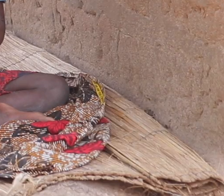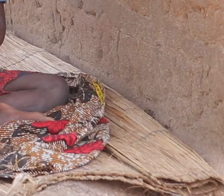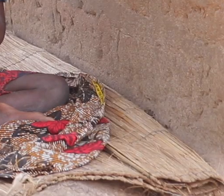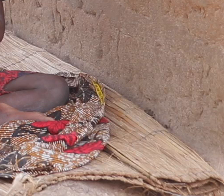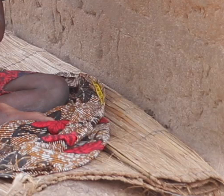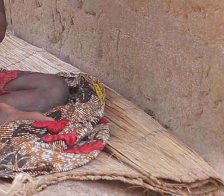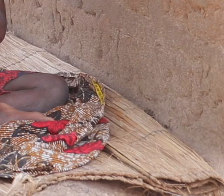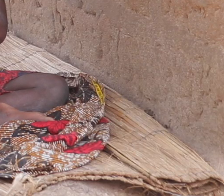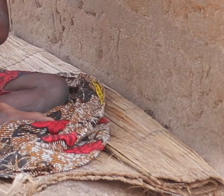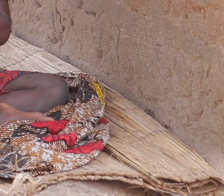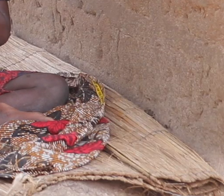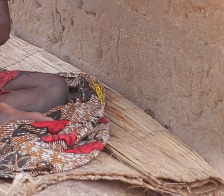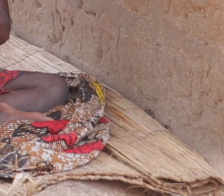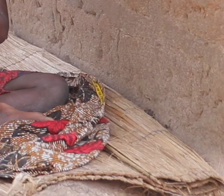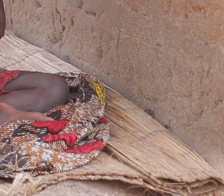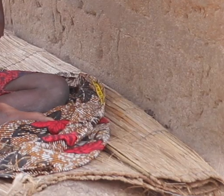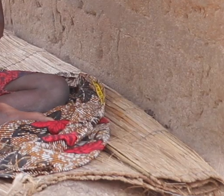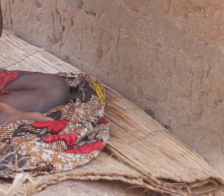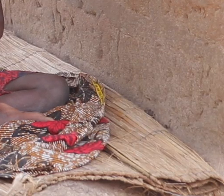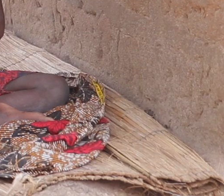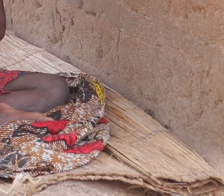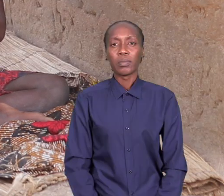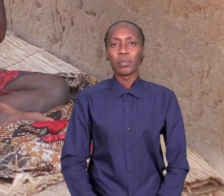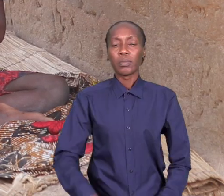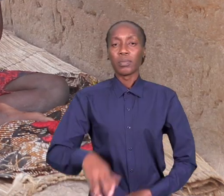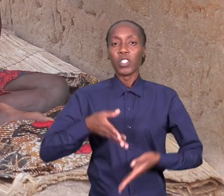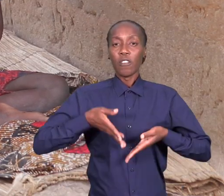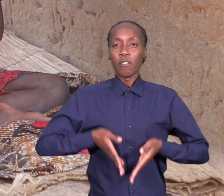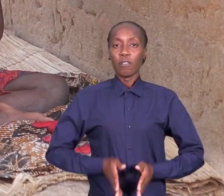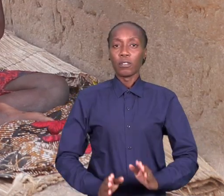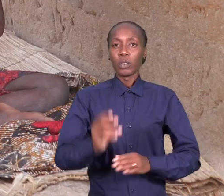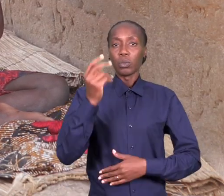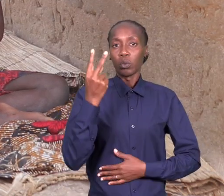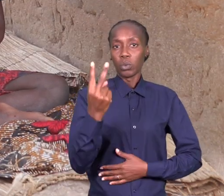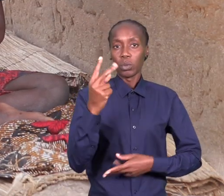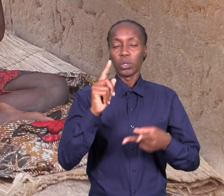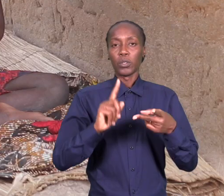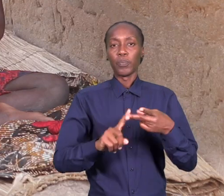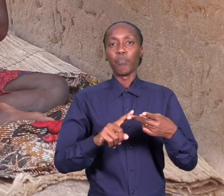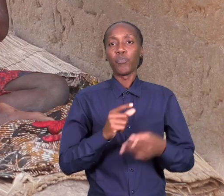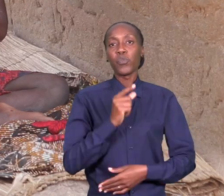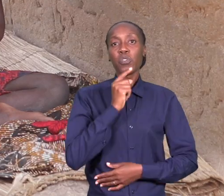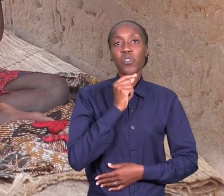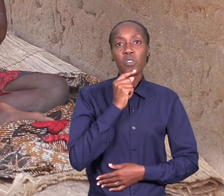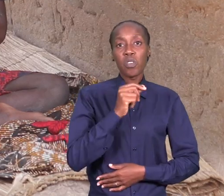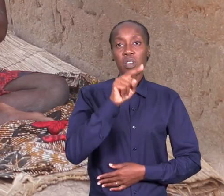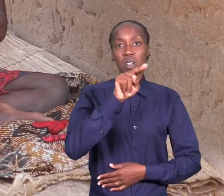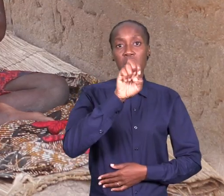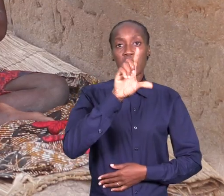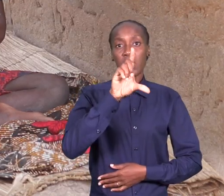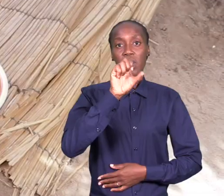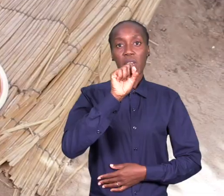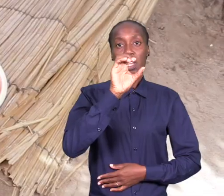Manandi, Bertson, Alberto, Milka, Constantino. Tenho dois filhos,